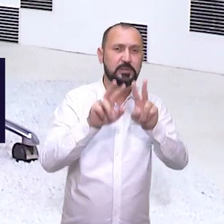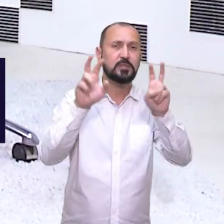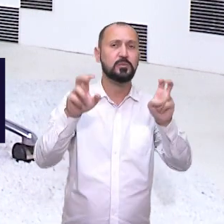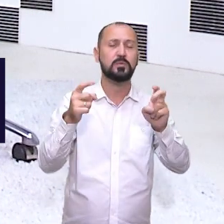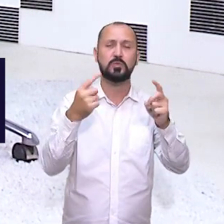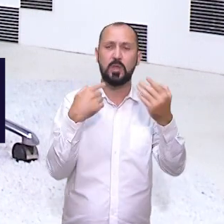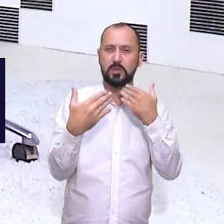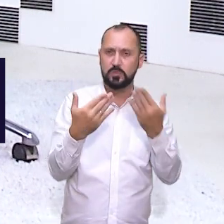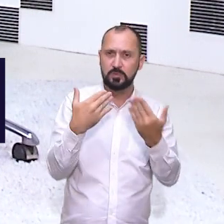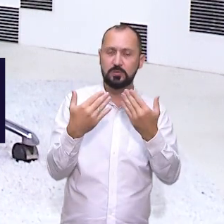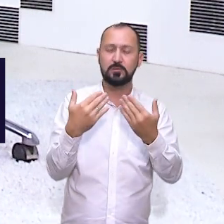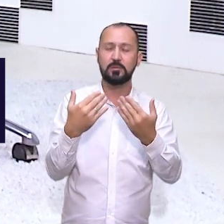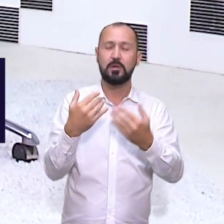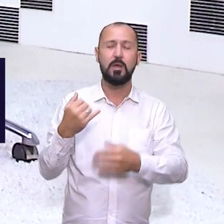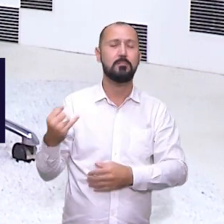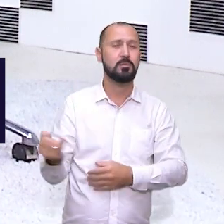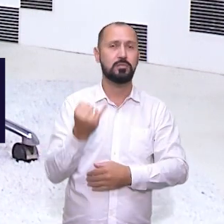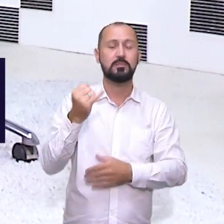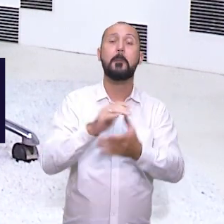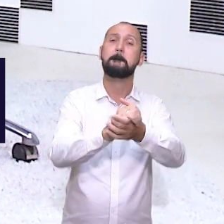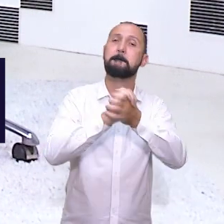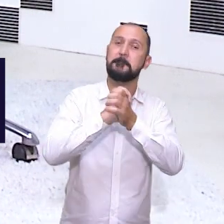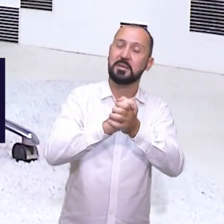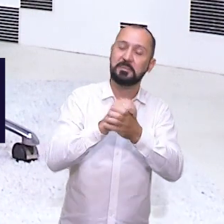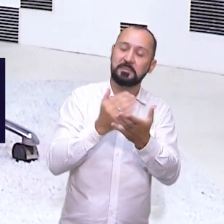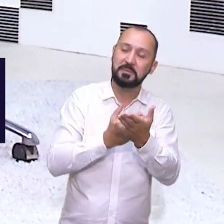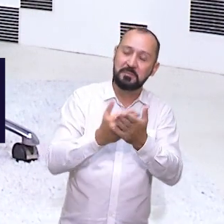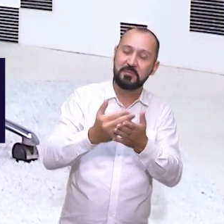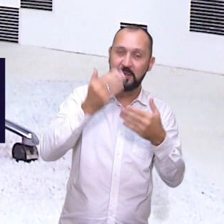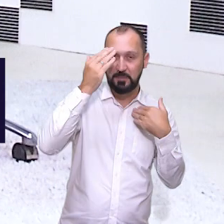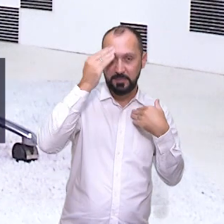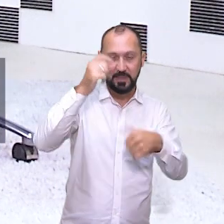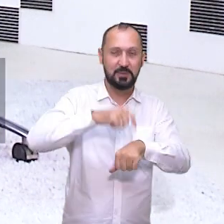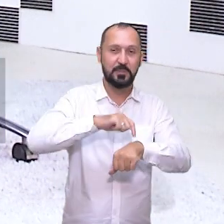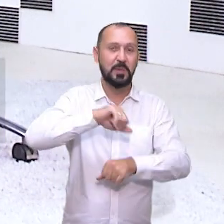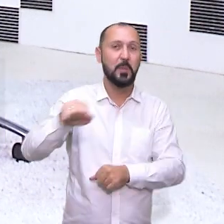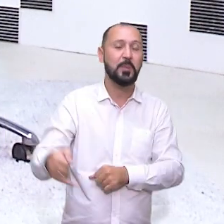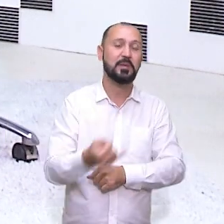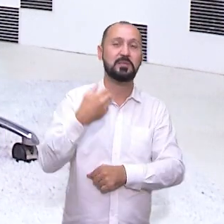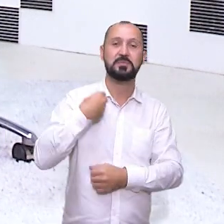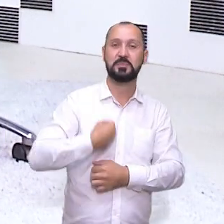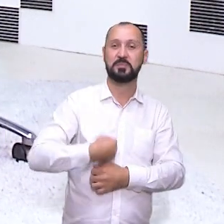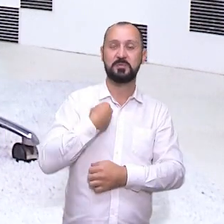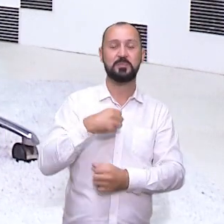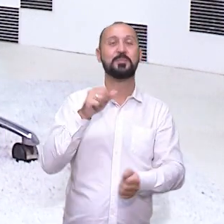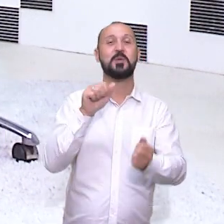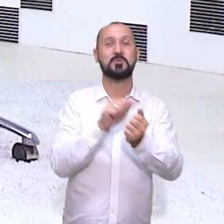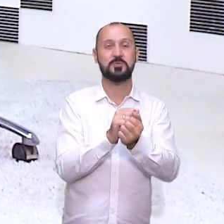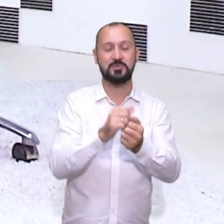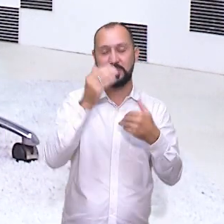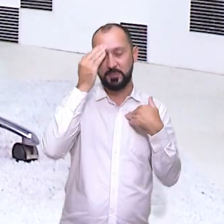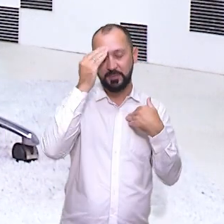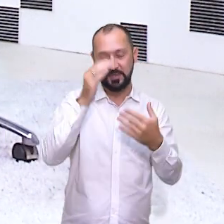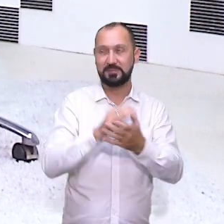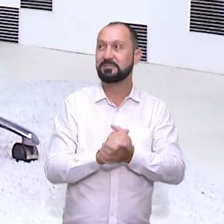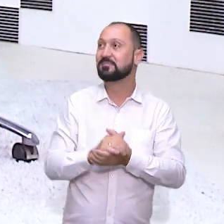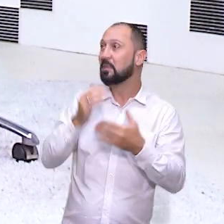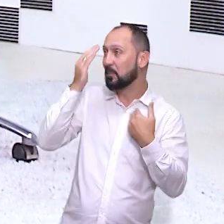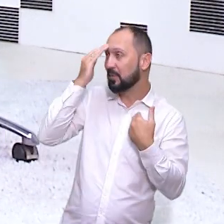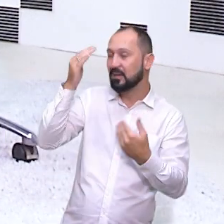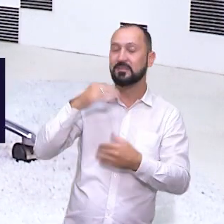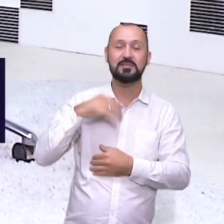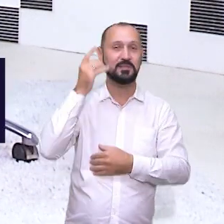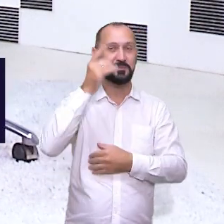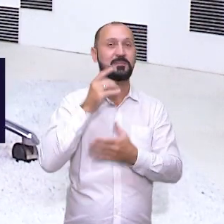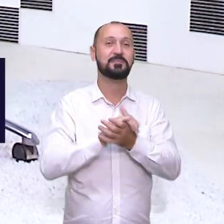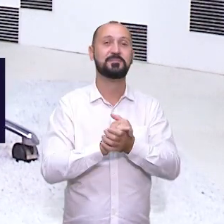momento, nesse assunto que nós estamos debatendo, é de imenso valor. Parabéns pela iniciativa, obrigado pela oportunidade de participar aqui com